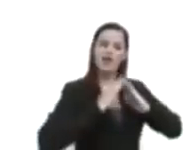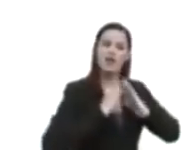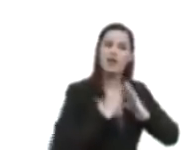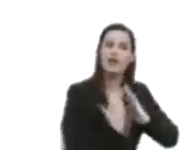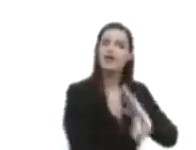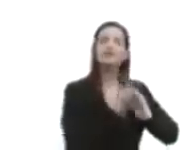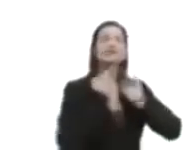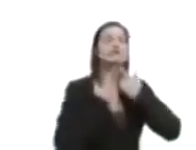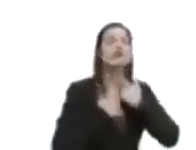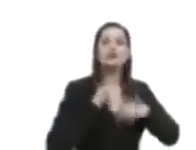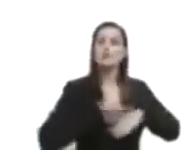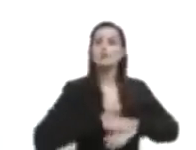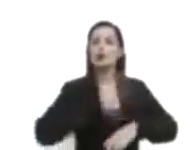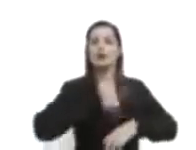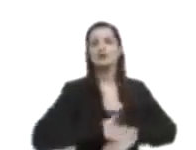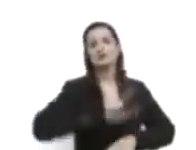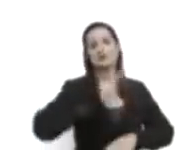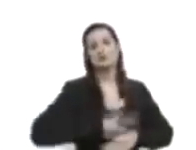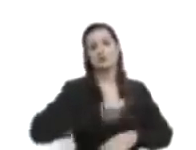eclesiásticas.